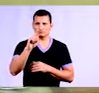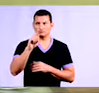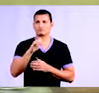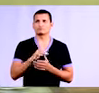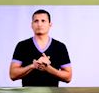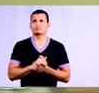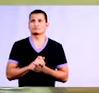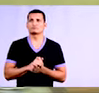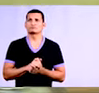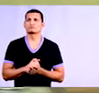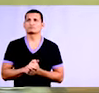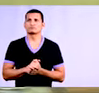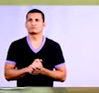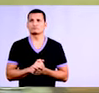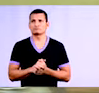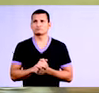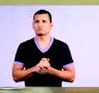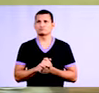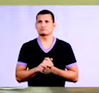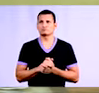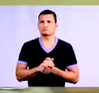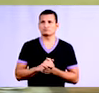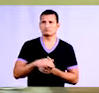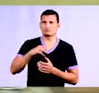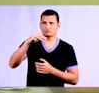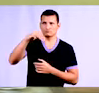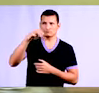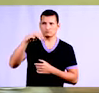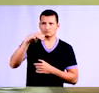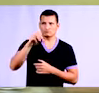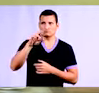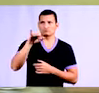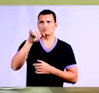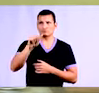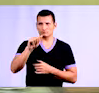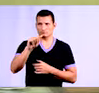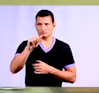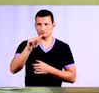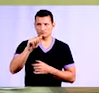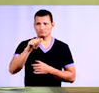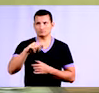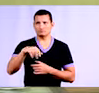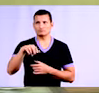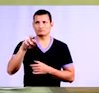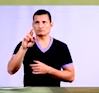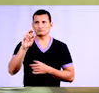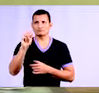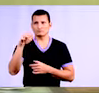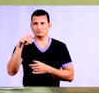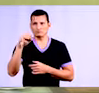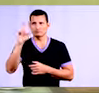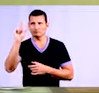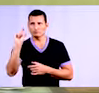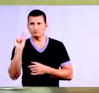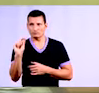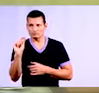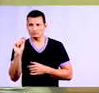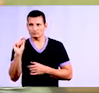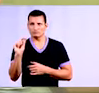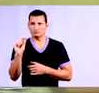medida que eu vou ficando sem memória física, sem memória RAM, os quadros que não estão sendo usados vão